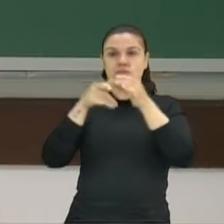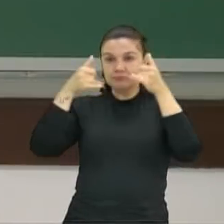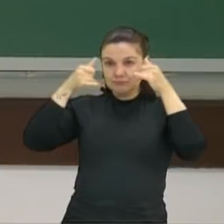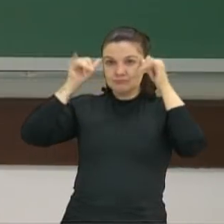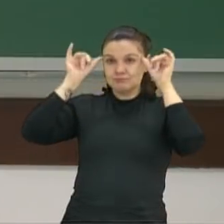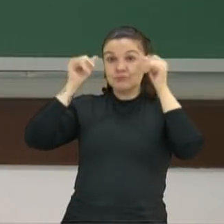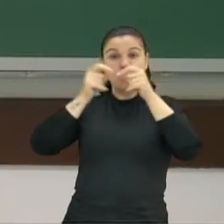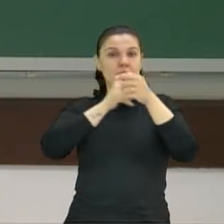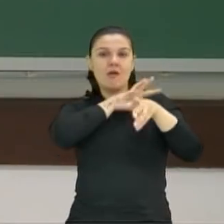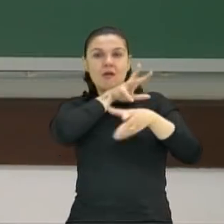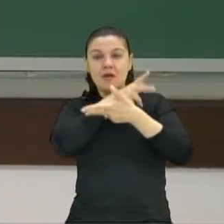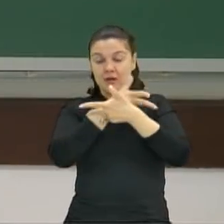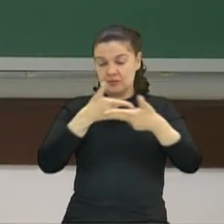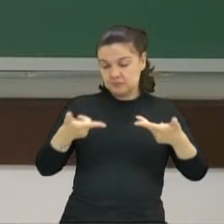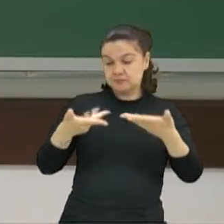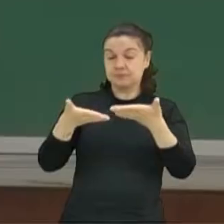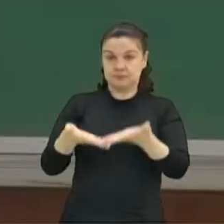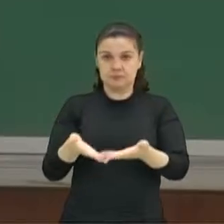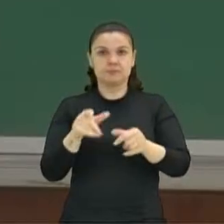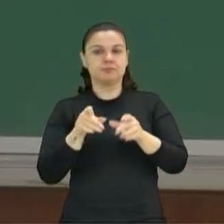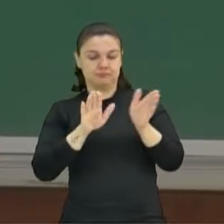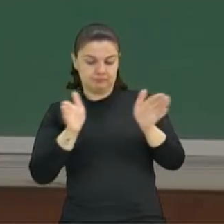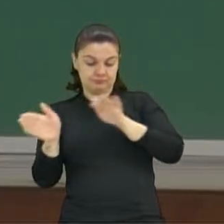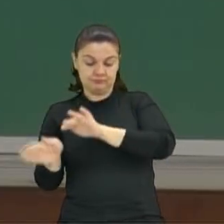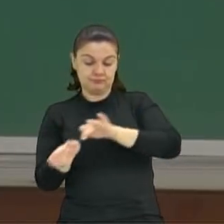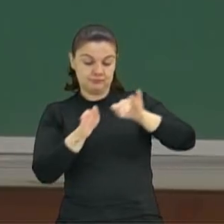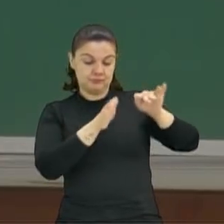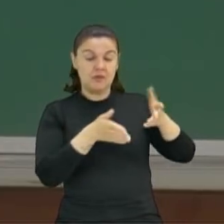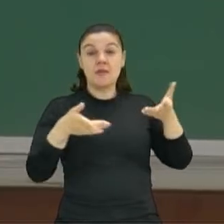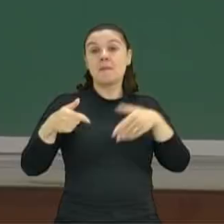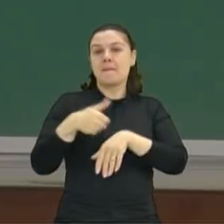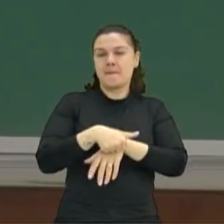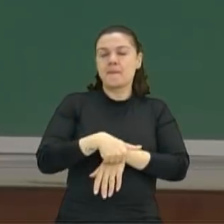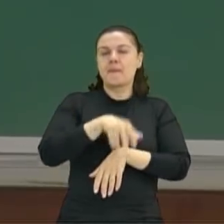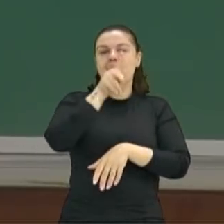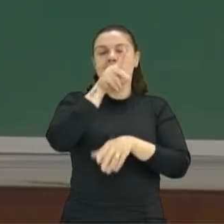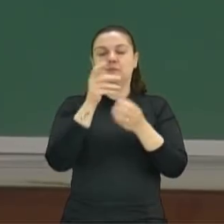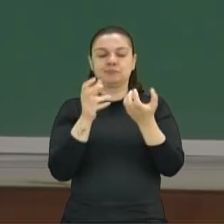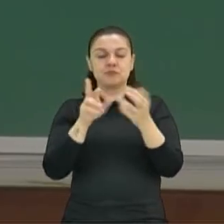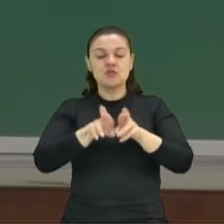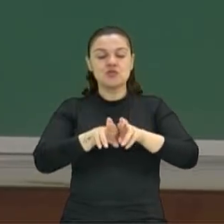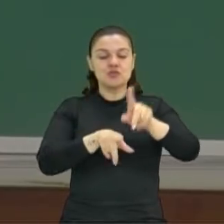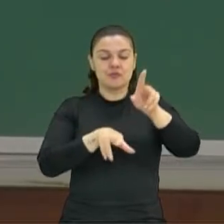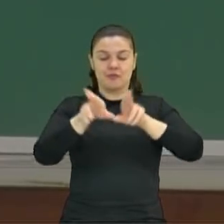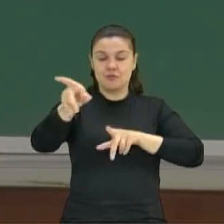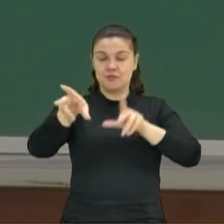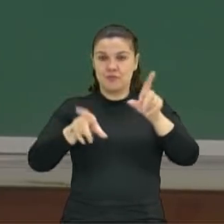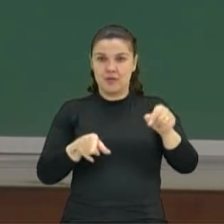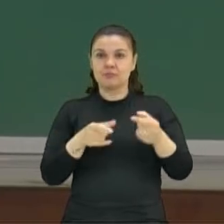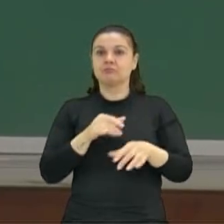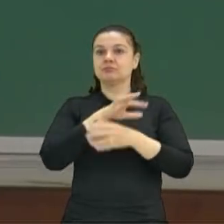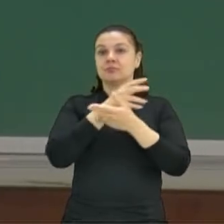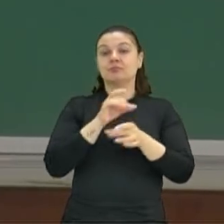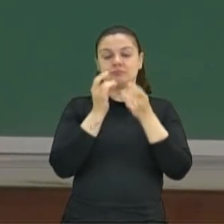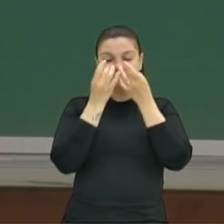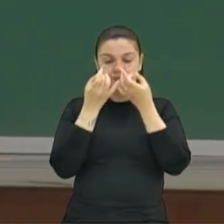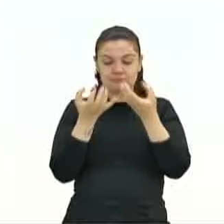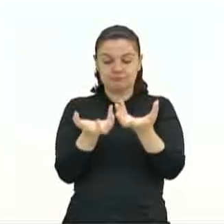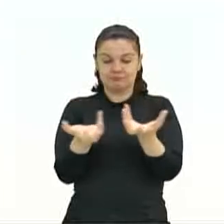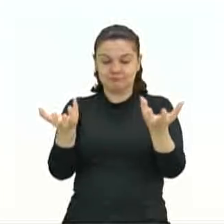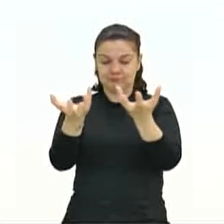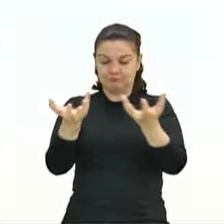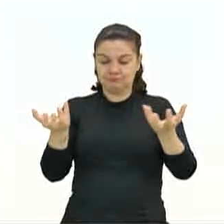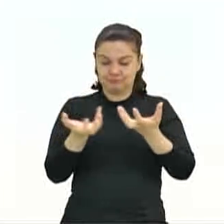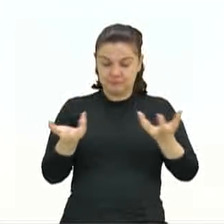Geralmente é praticada a policultura, que é mais de um cultivo, como a gente viu lá na foto anterior,